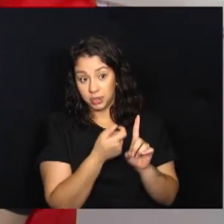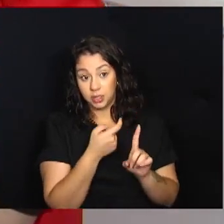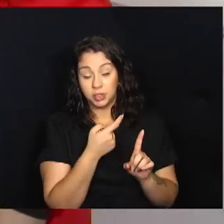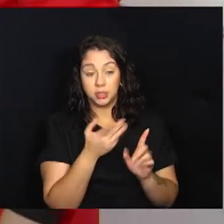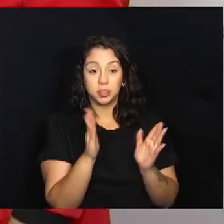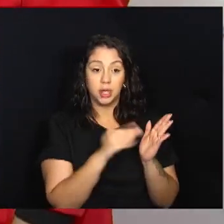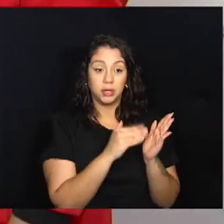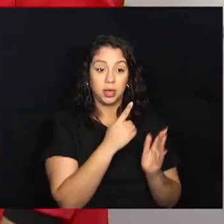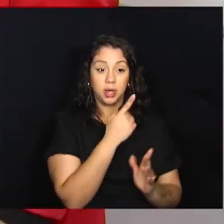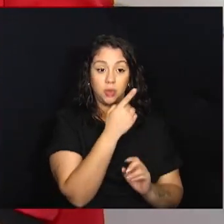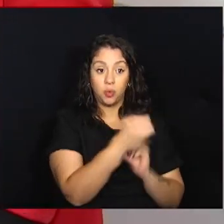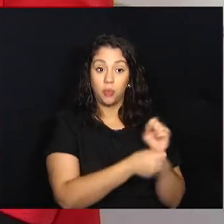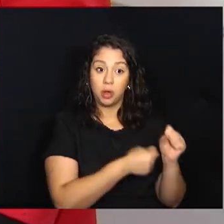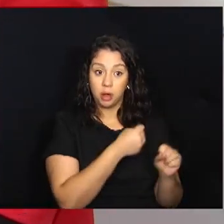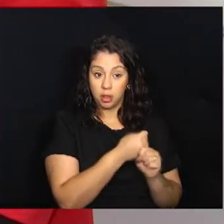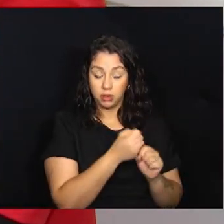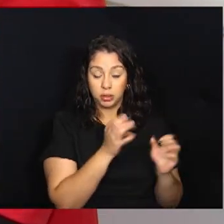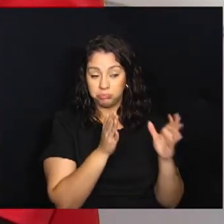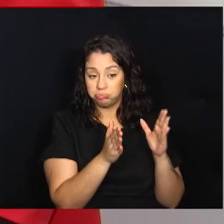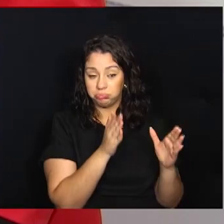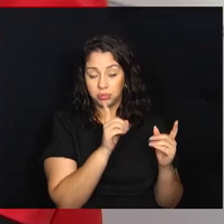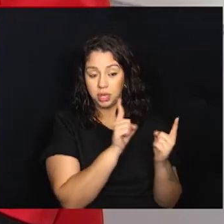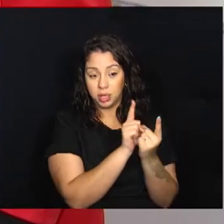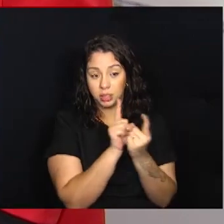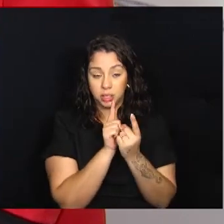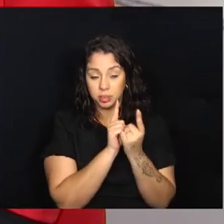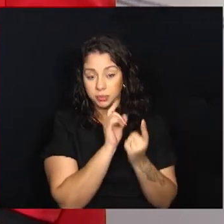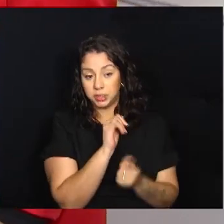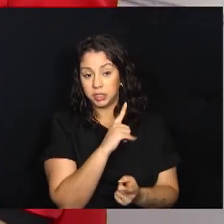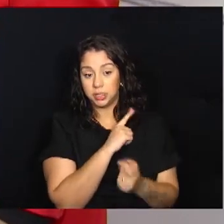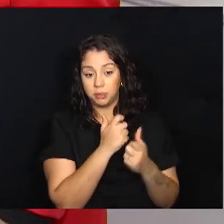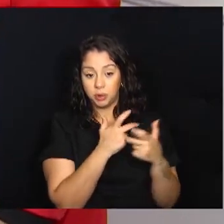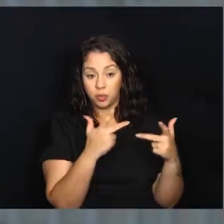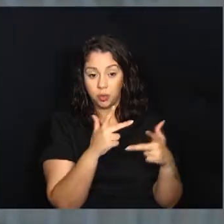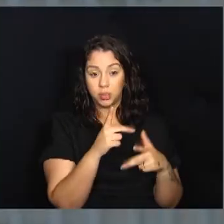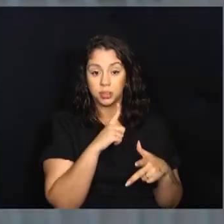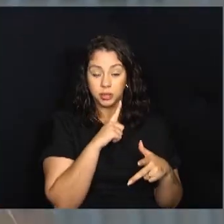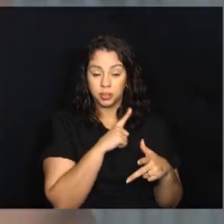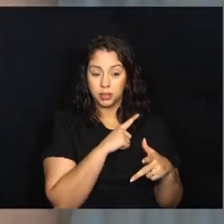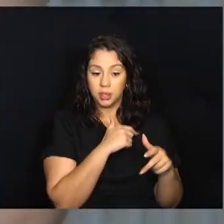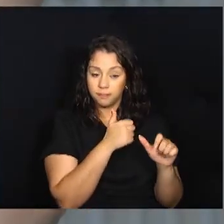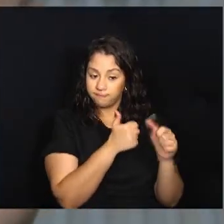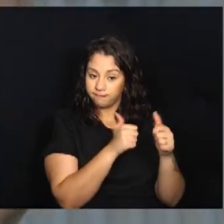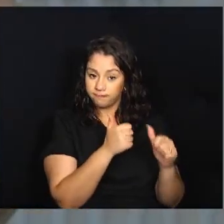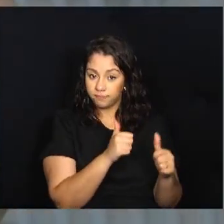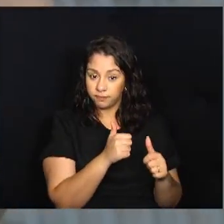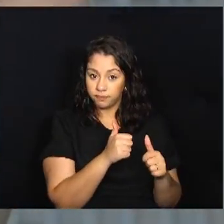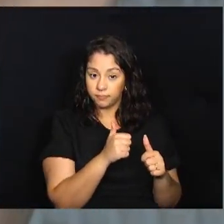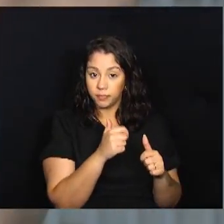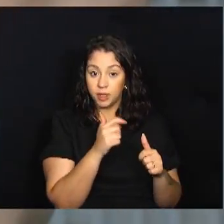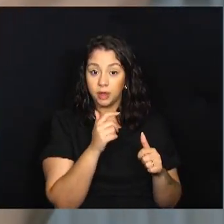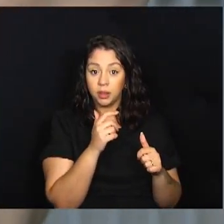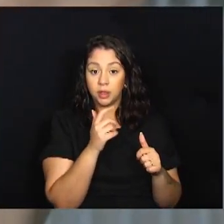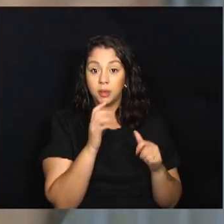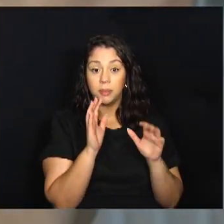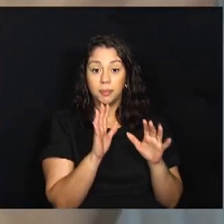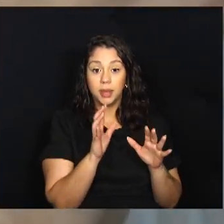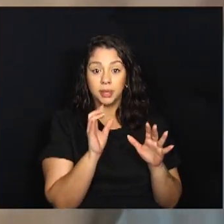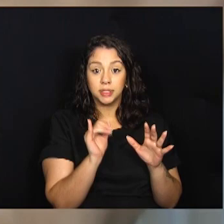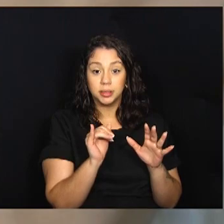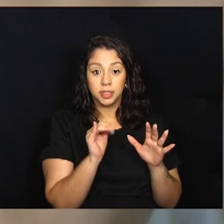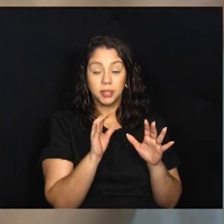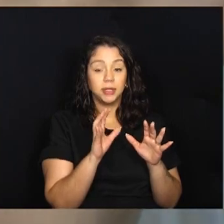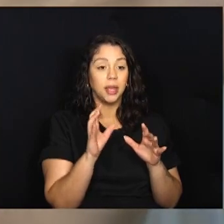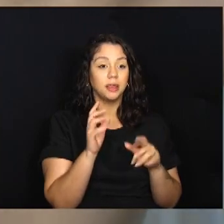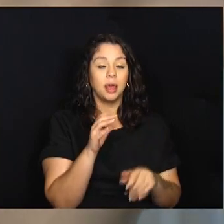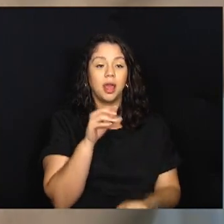de acordo com se o animal tem alguma coisa ou não, ou se é só um check-up preventivo. Mas quando eles começam a parar de